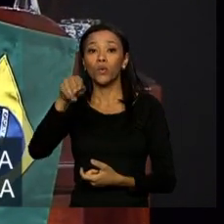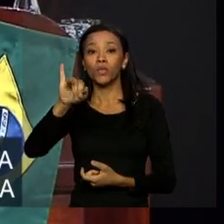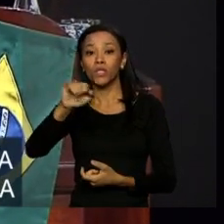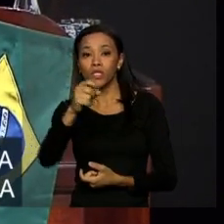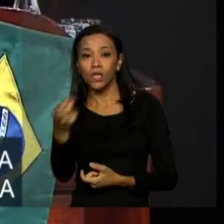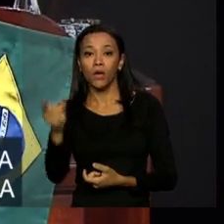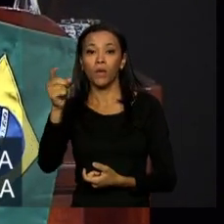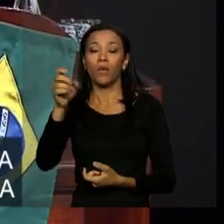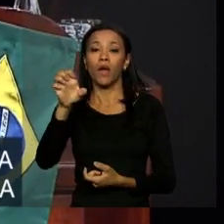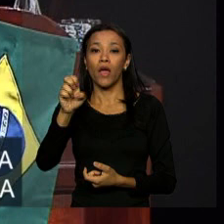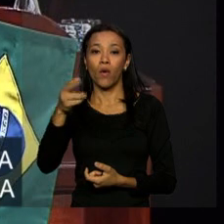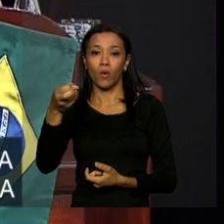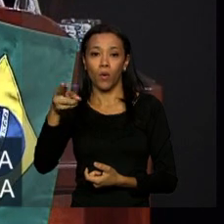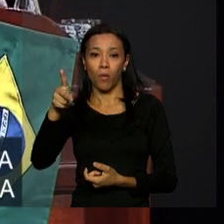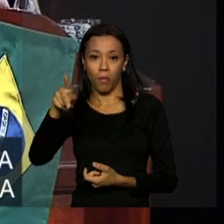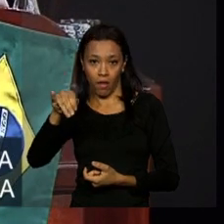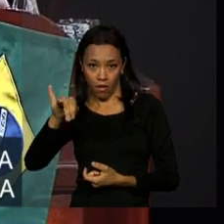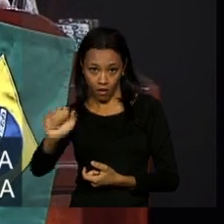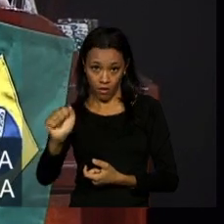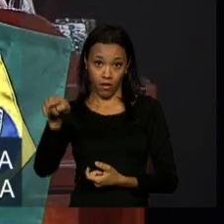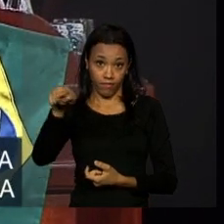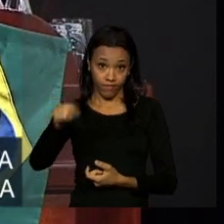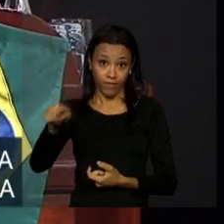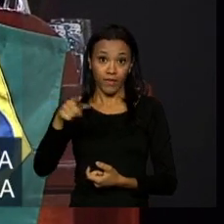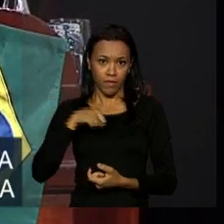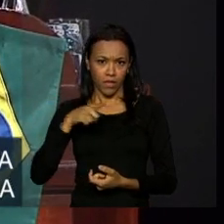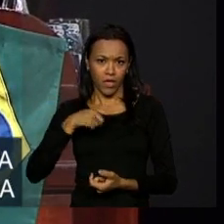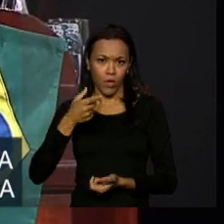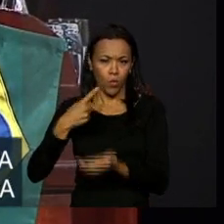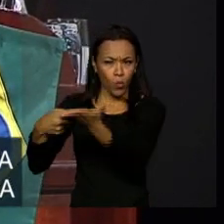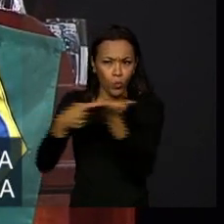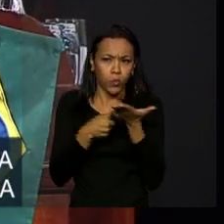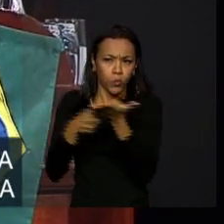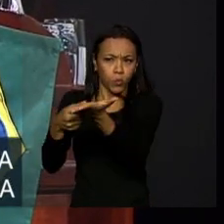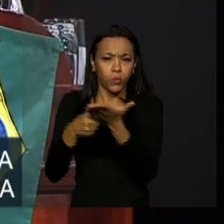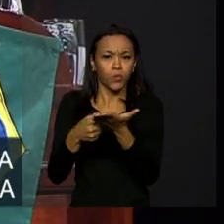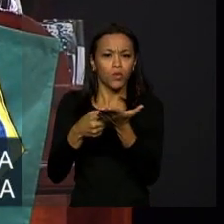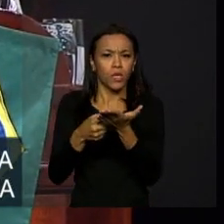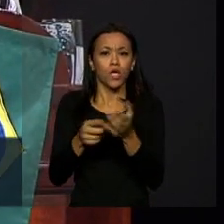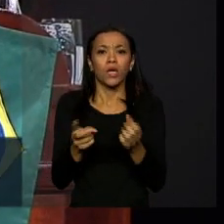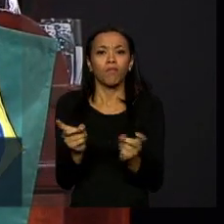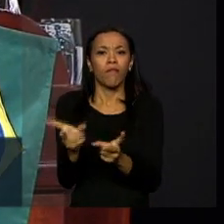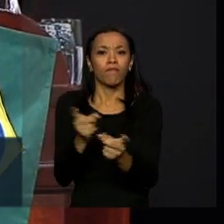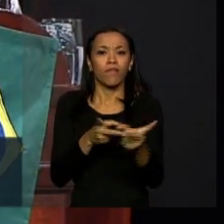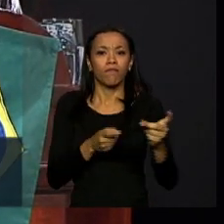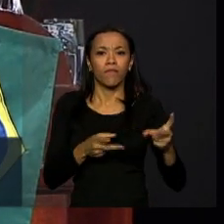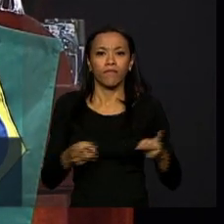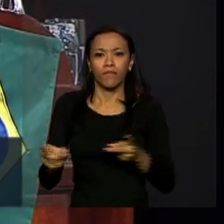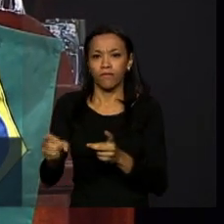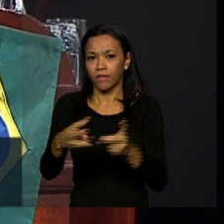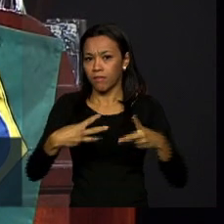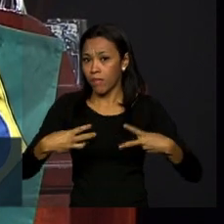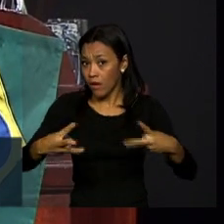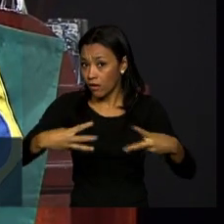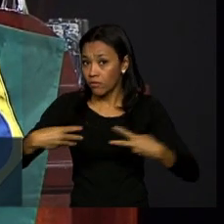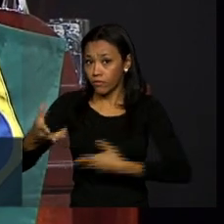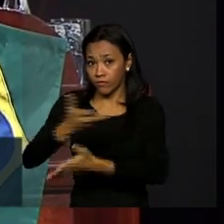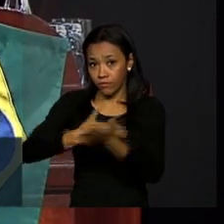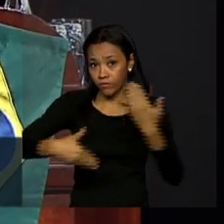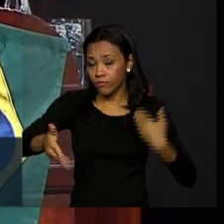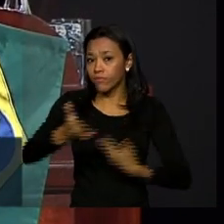daí estabelecer um acordo comercial ambicioso e